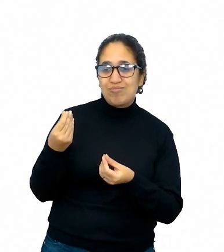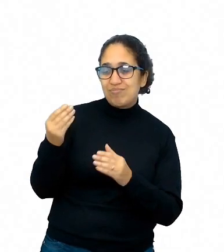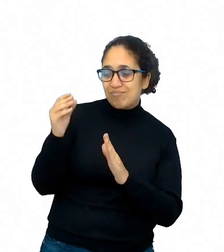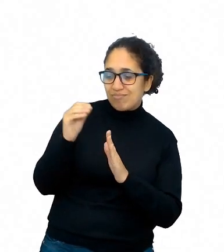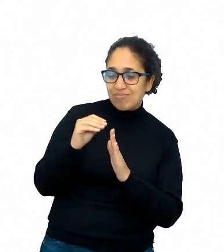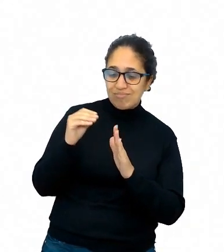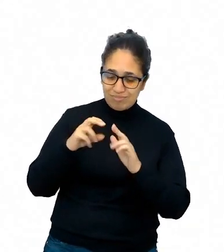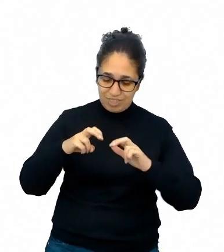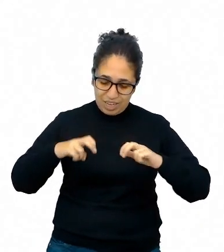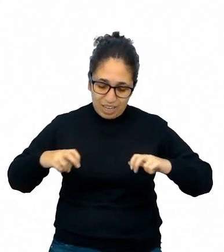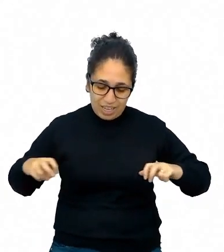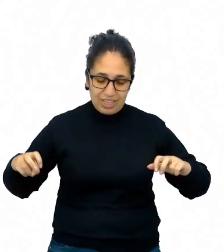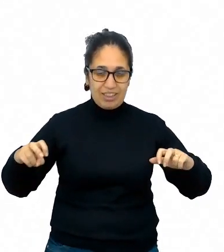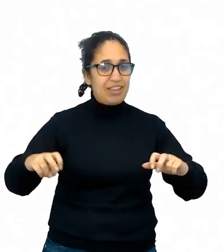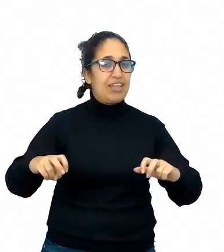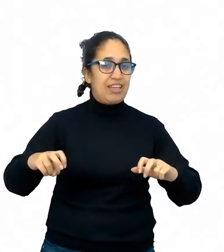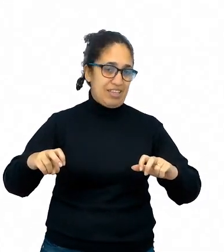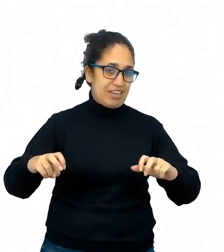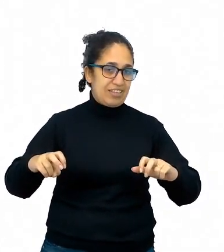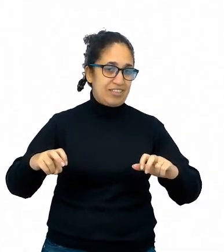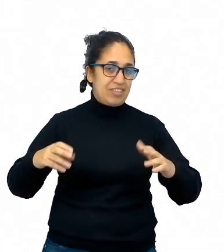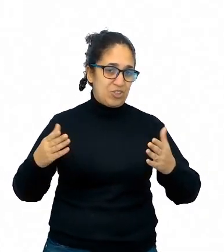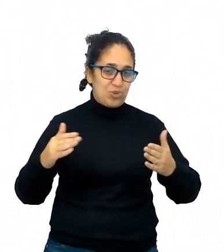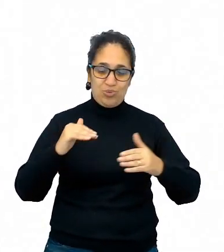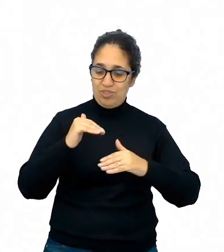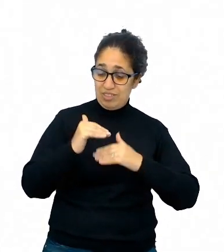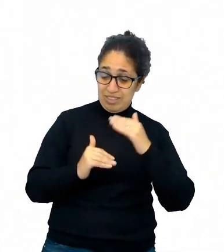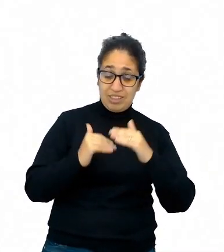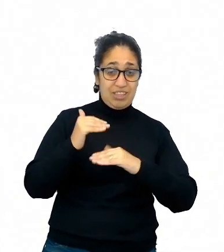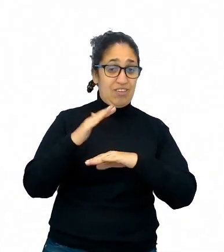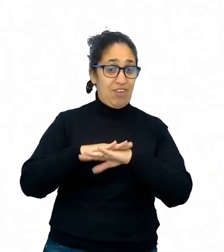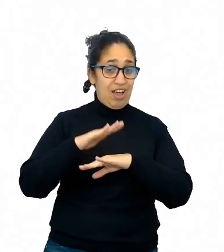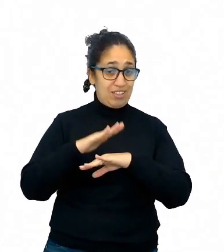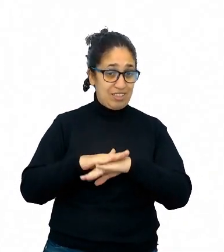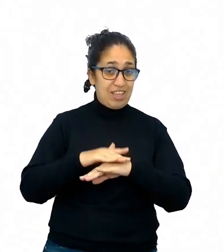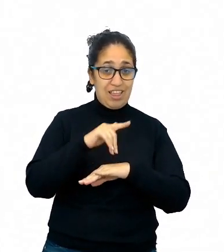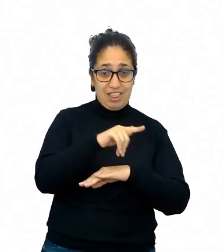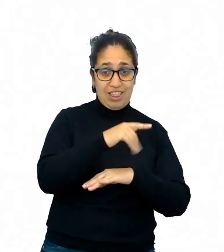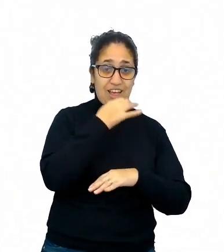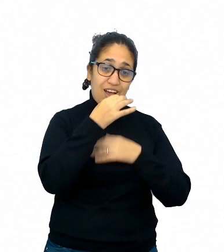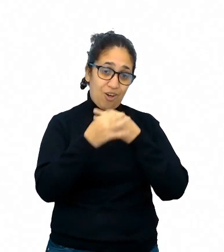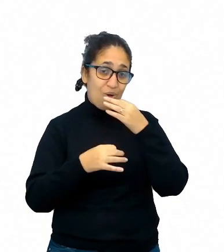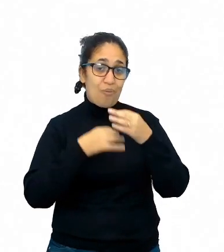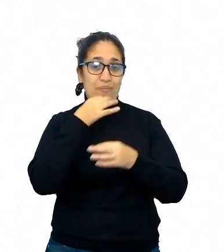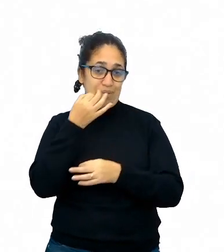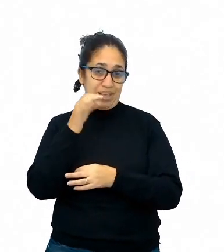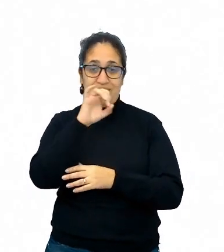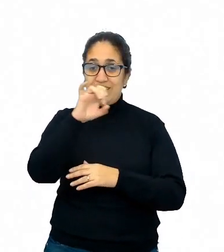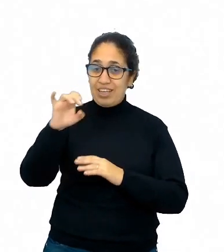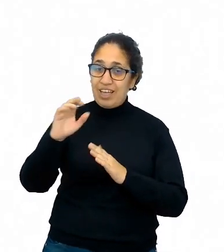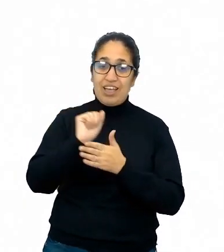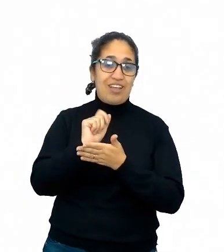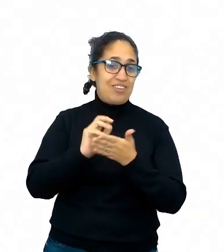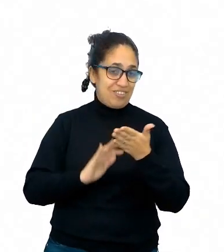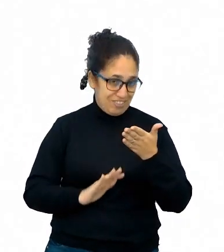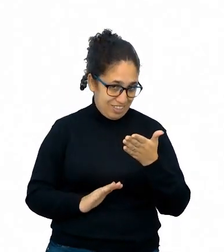colocarem as carteiras em outro formato. No desenvolvendo, vai ter ali os comentários das atividades,